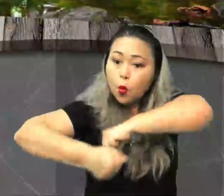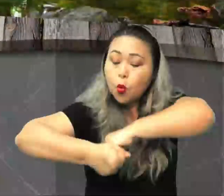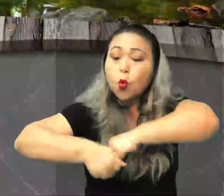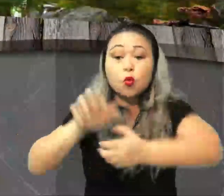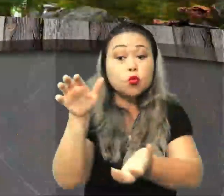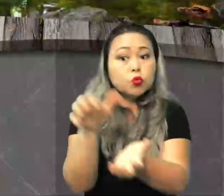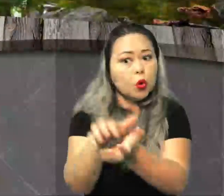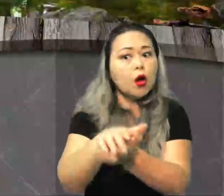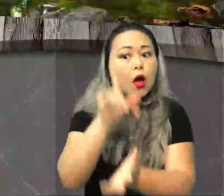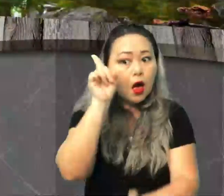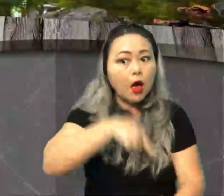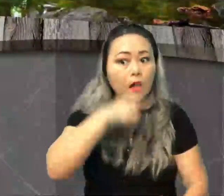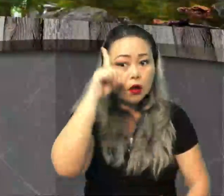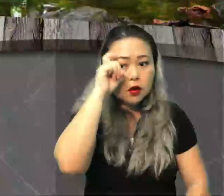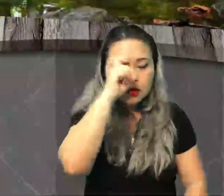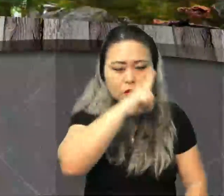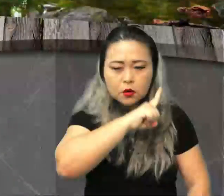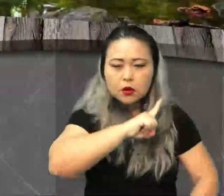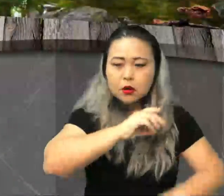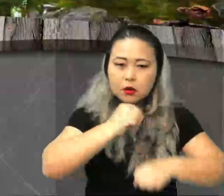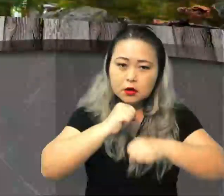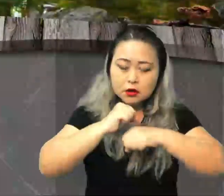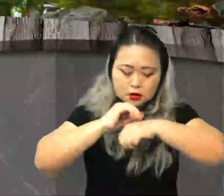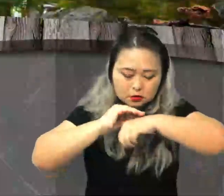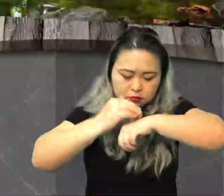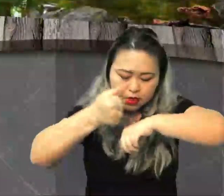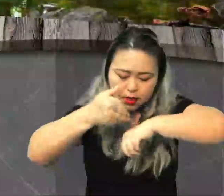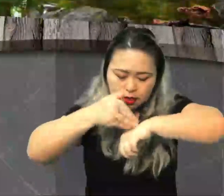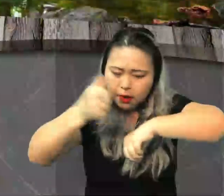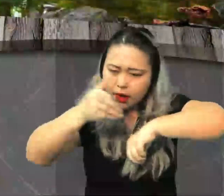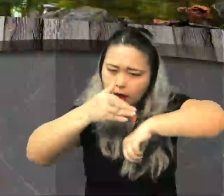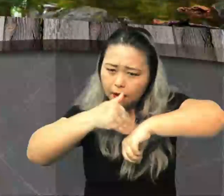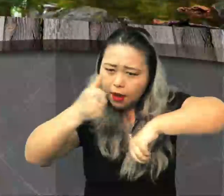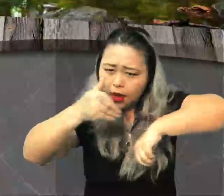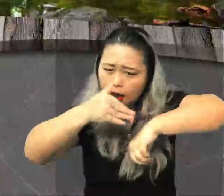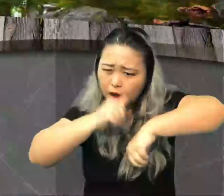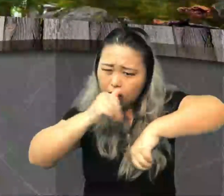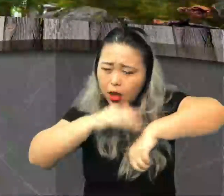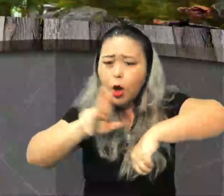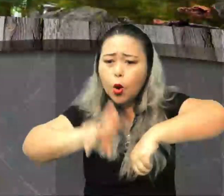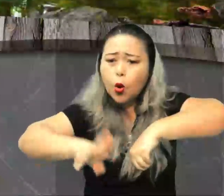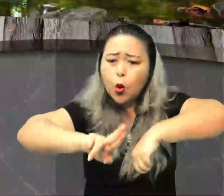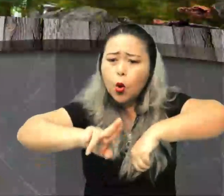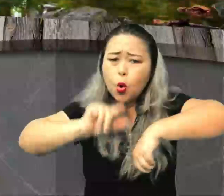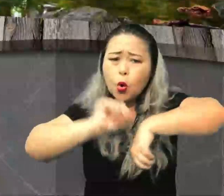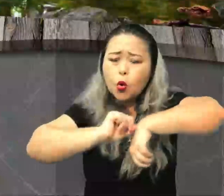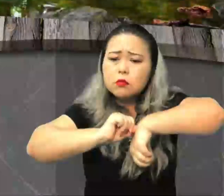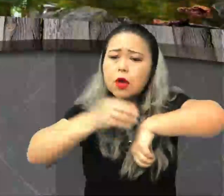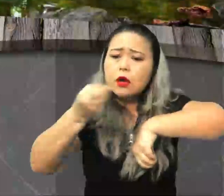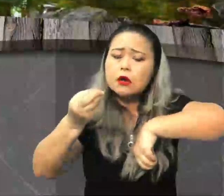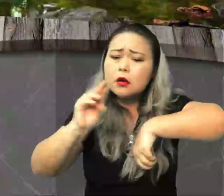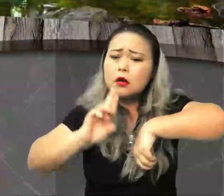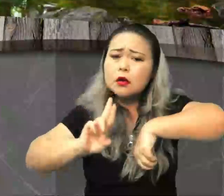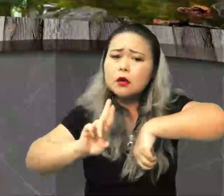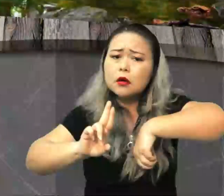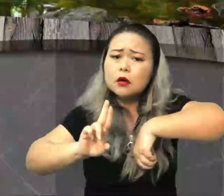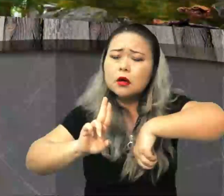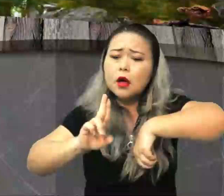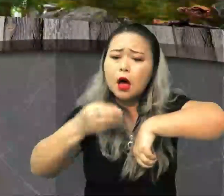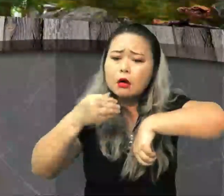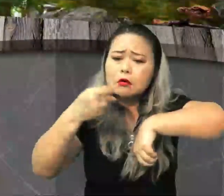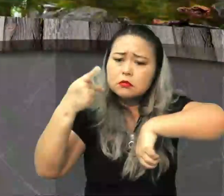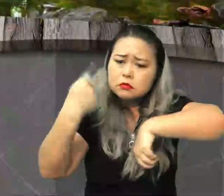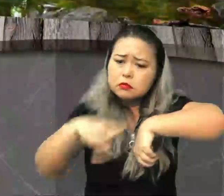do jacaré, é difícil. Porque você vai trabalhar ali essas camas, né? Que é utilizado muito para marcações, né?